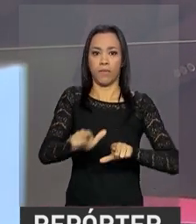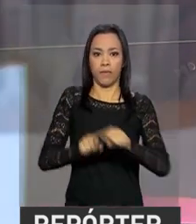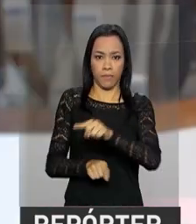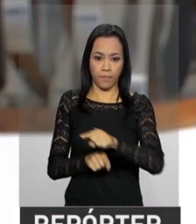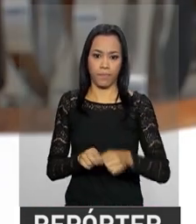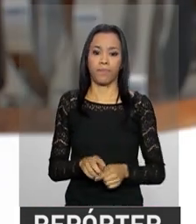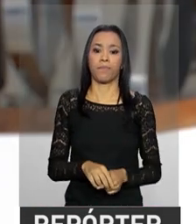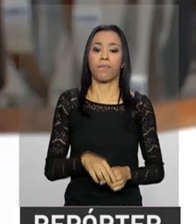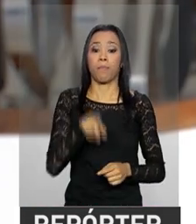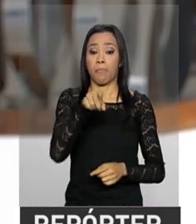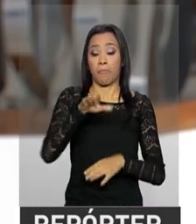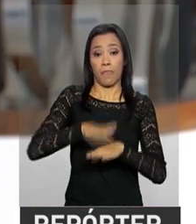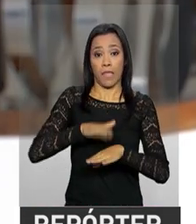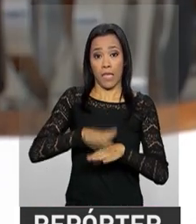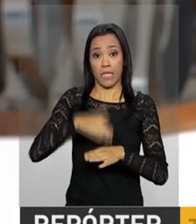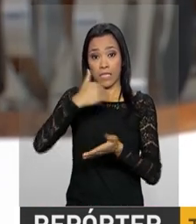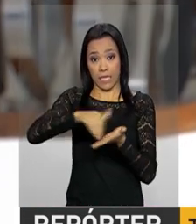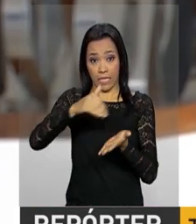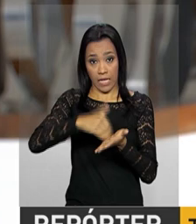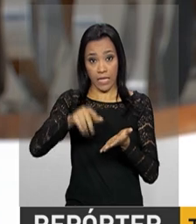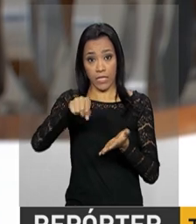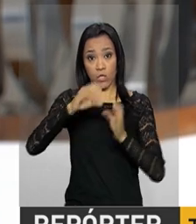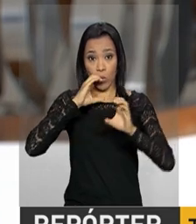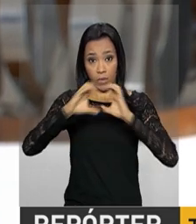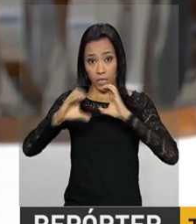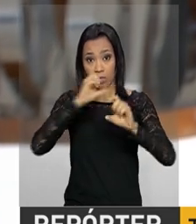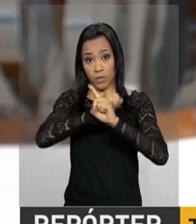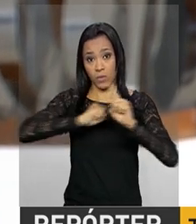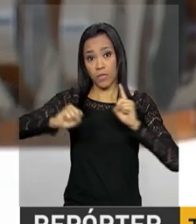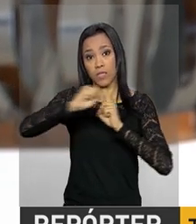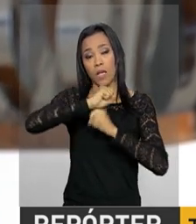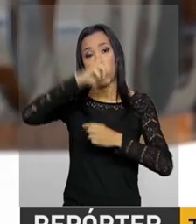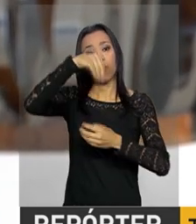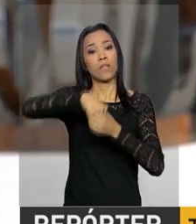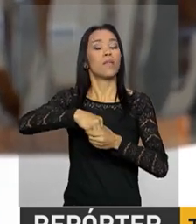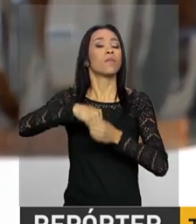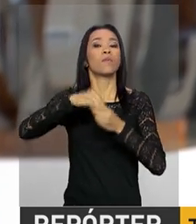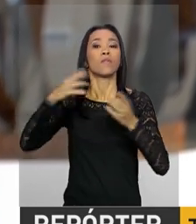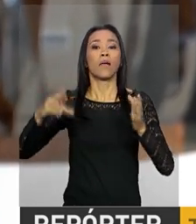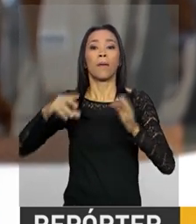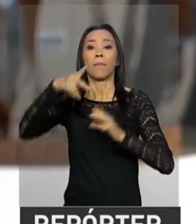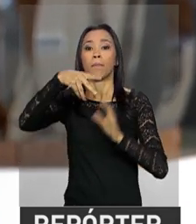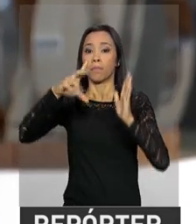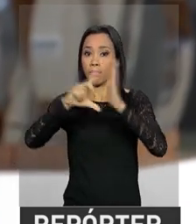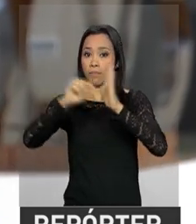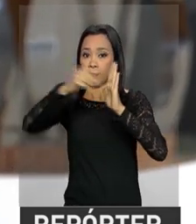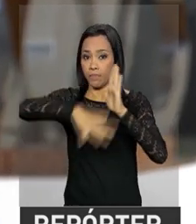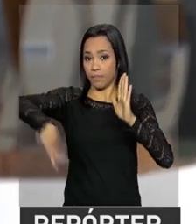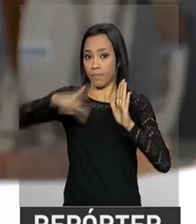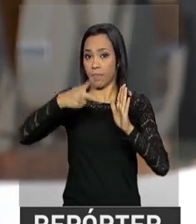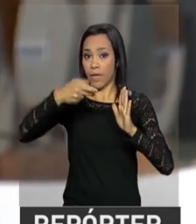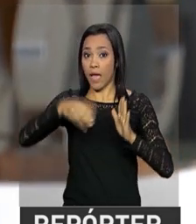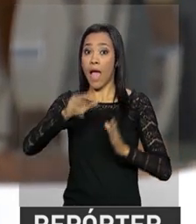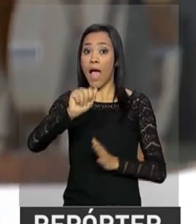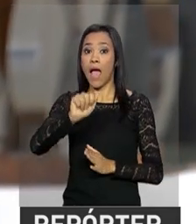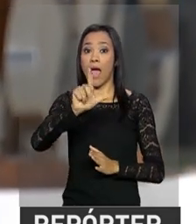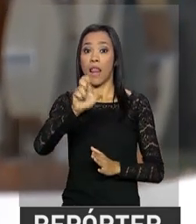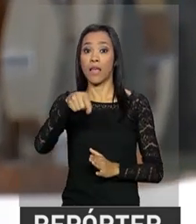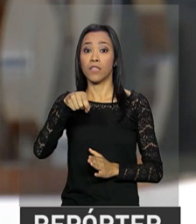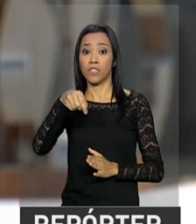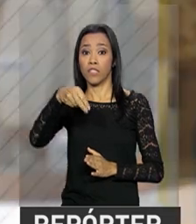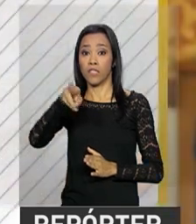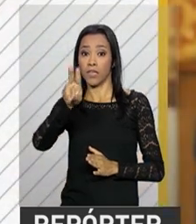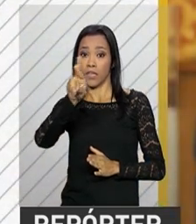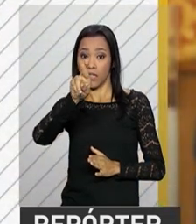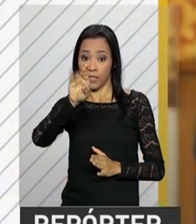Olá, José Luiz. Segundo a Secretaria de Comunicação Social da Presidência da República, o diplomata Alexandre Parola tem perfil adequado